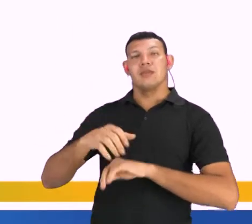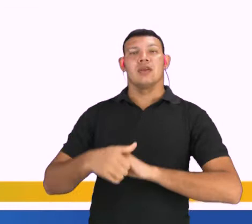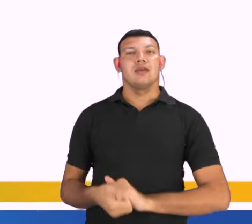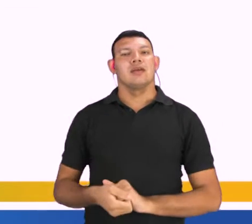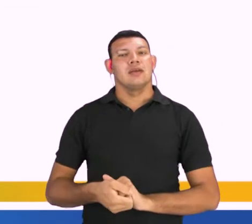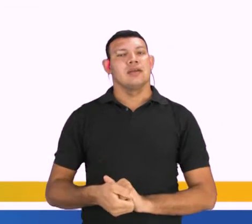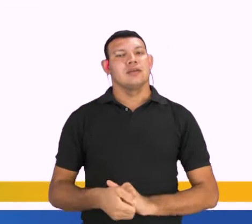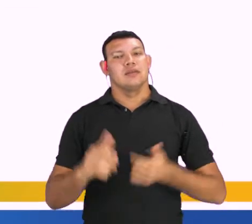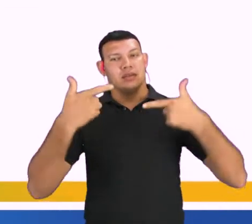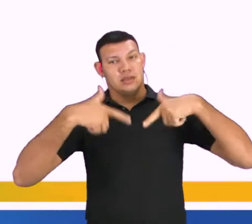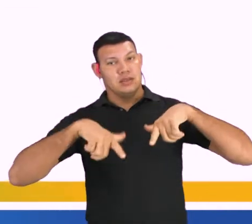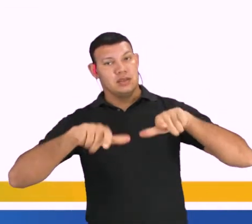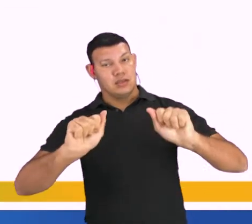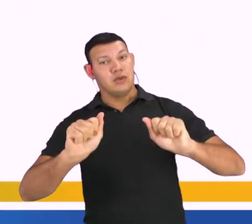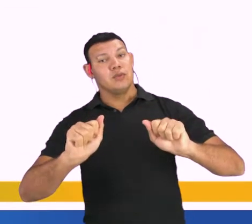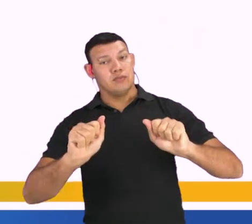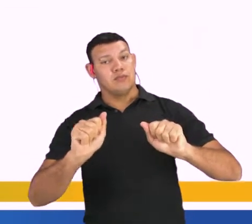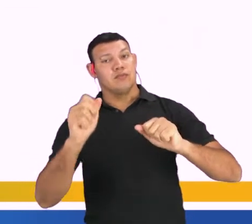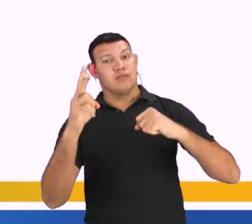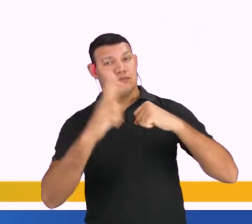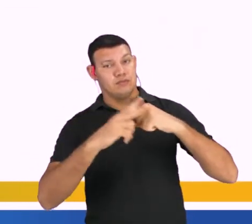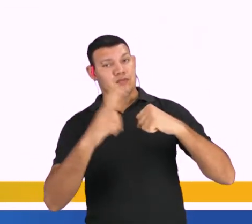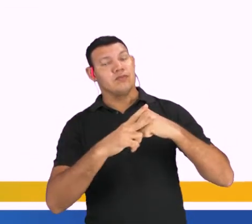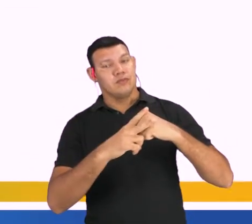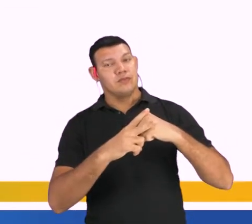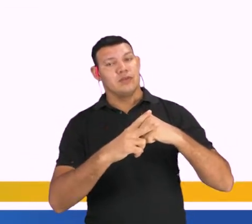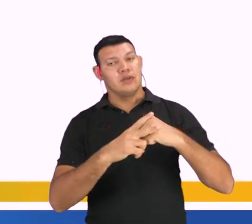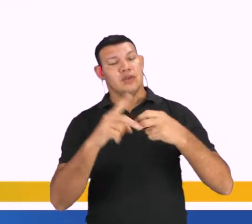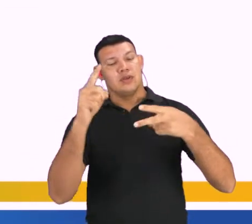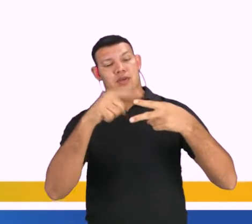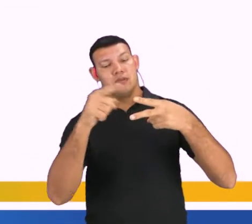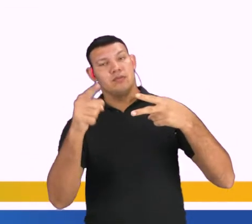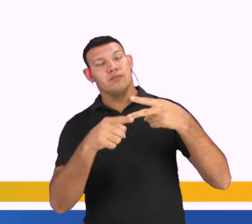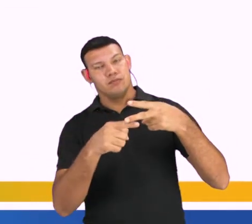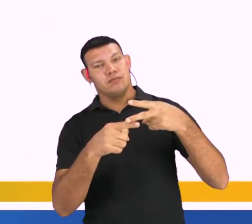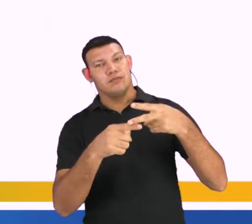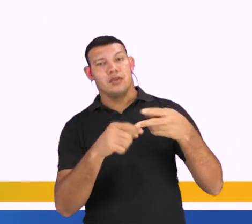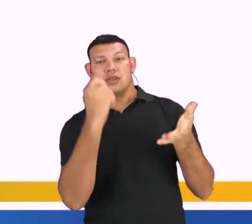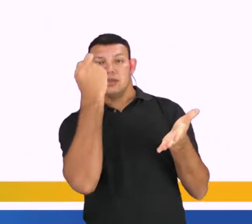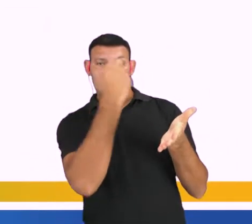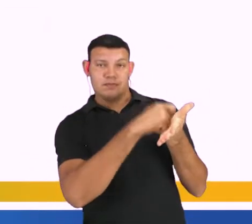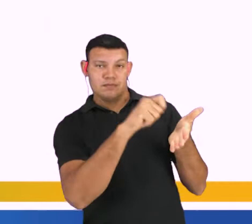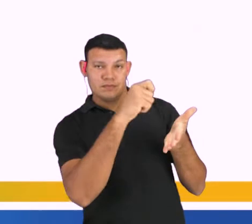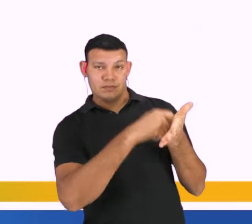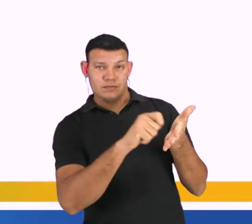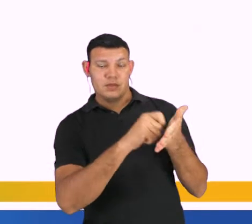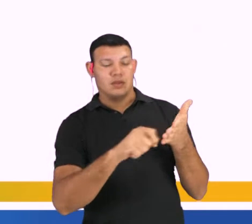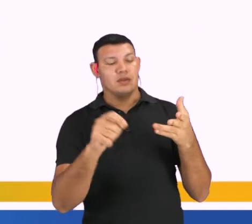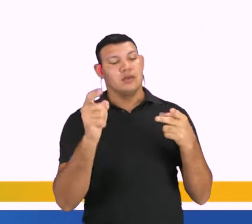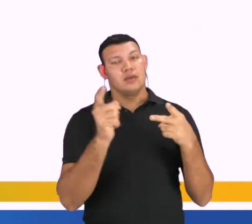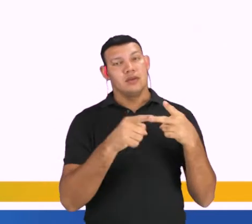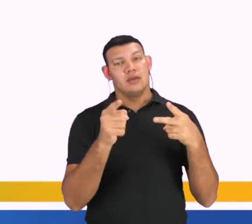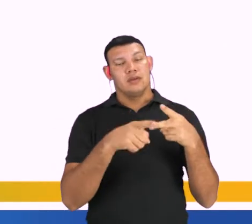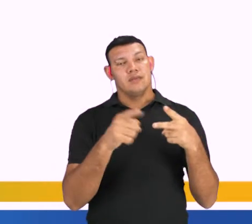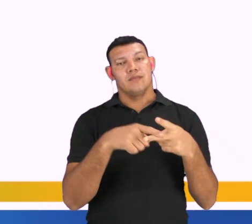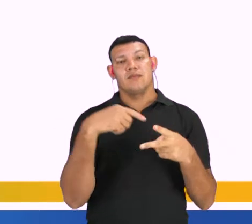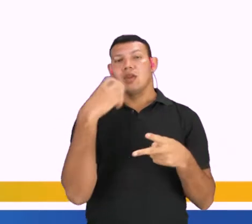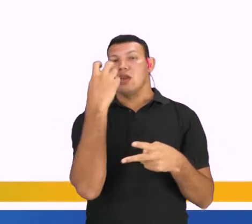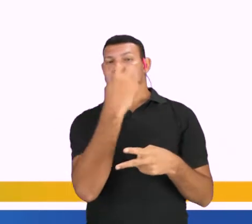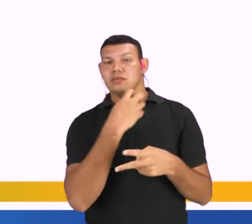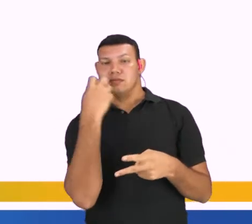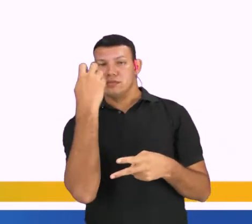A linguagem verbal tem duas modalidades, a língua escrita e a língua oral. Linguagem oral é aquela que se usa